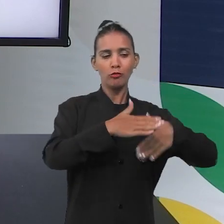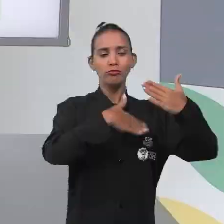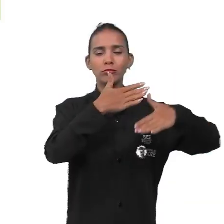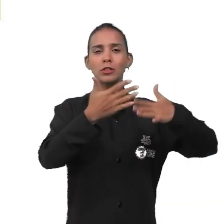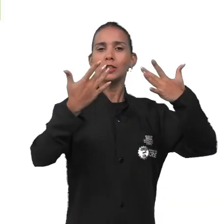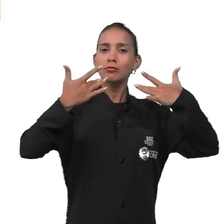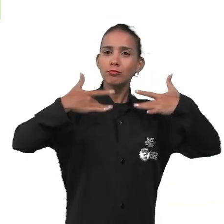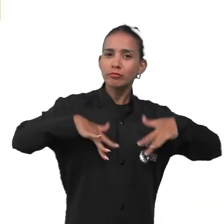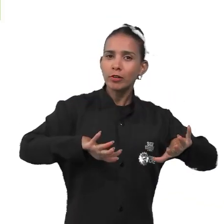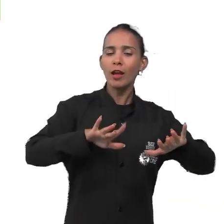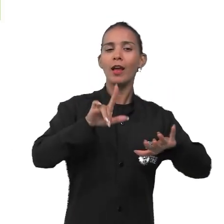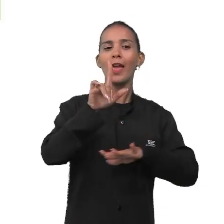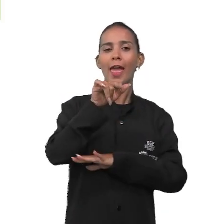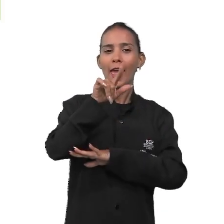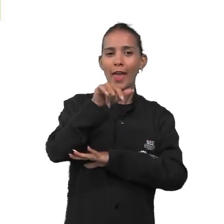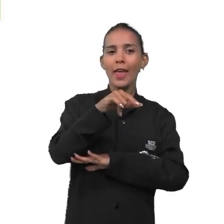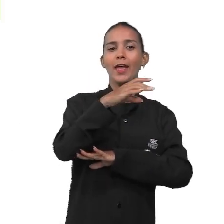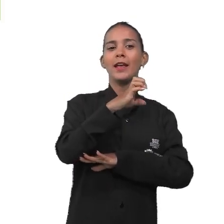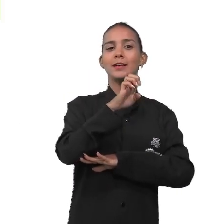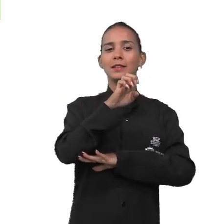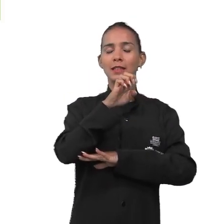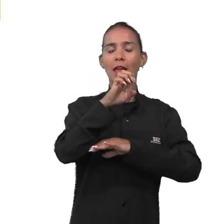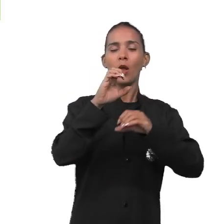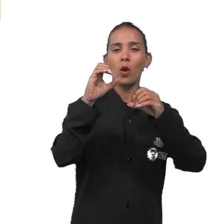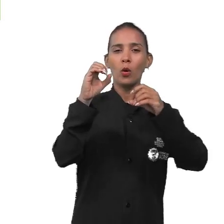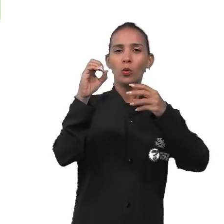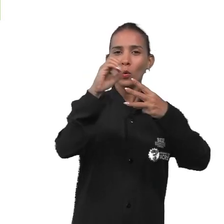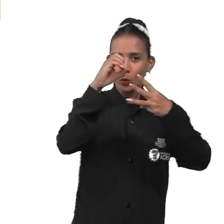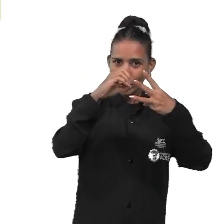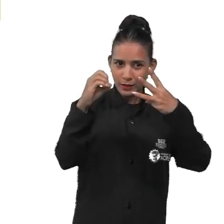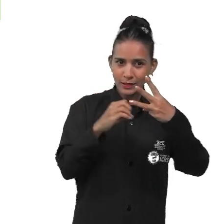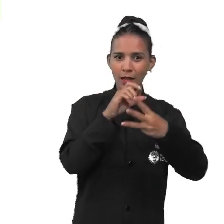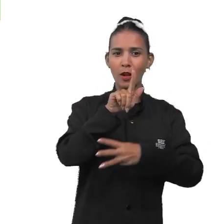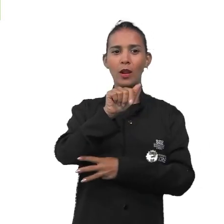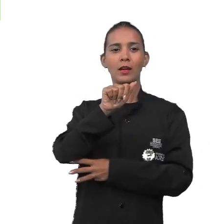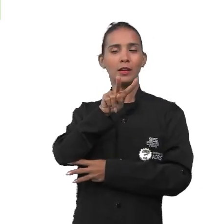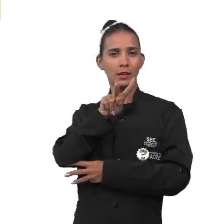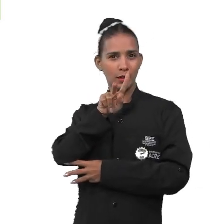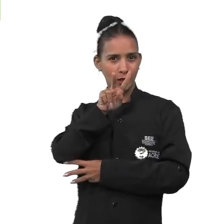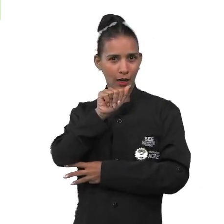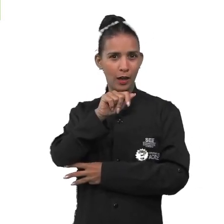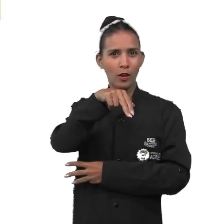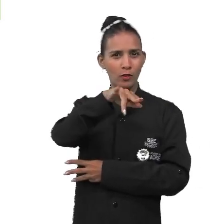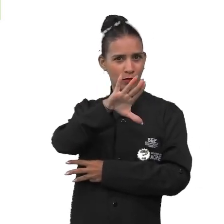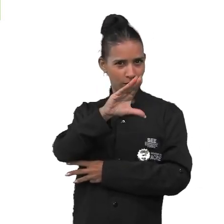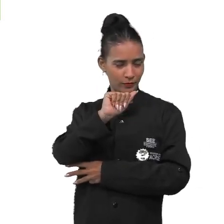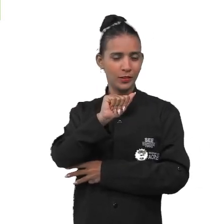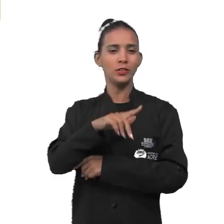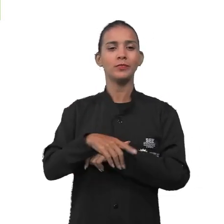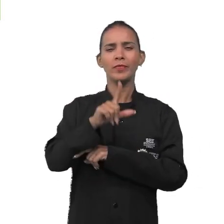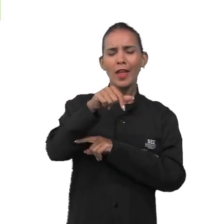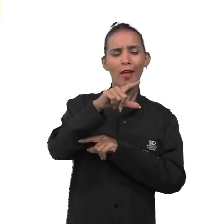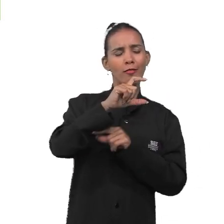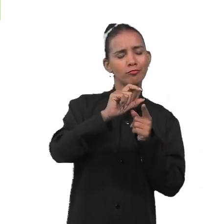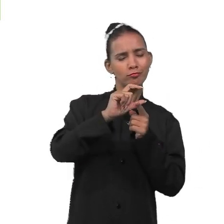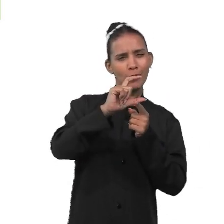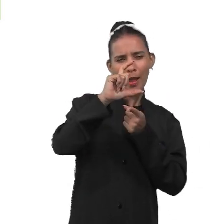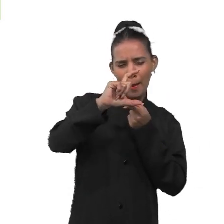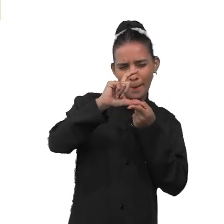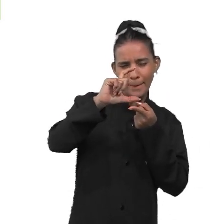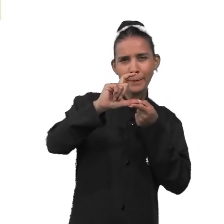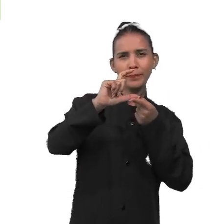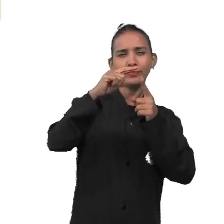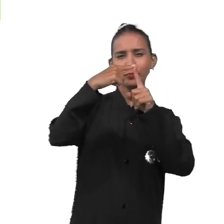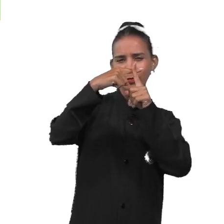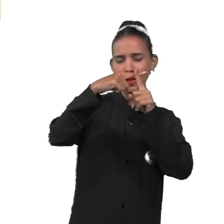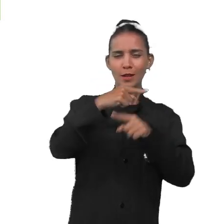nós chamamos isso de uma célula galvânica, ou seja, de uma pilha. Aquela mesmo que você tem na sua casa, do controle